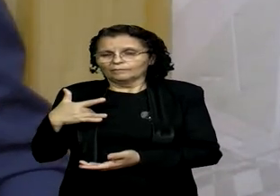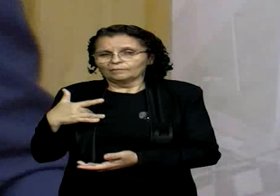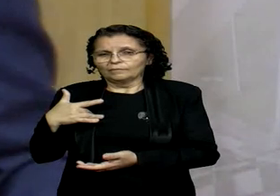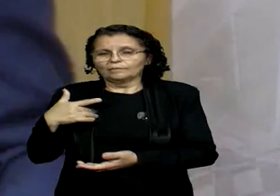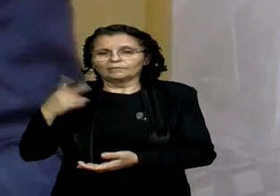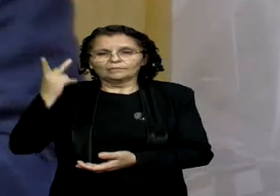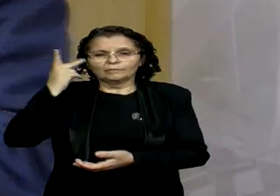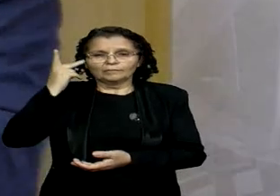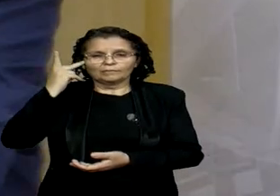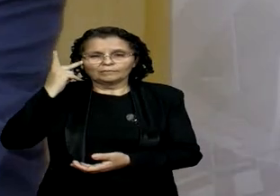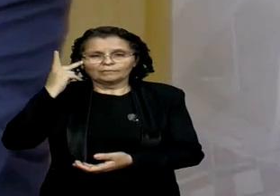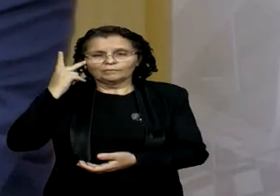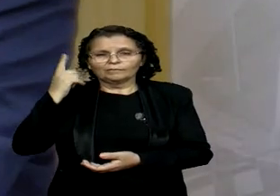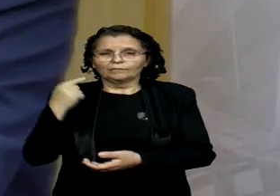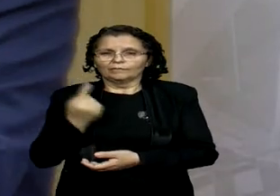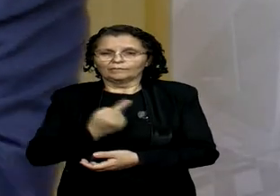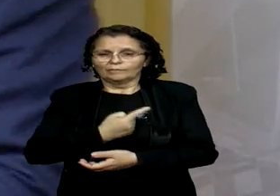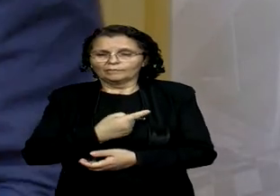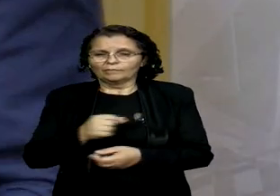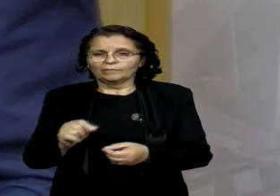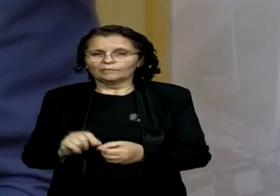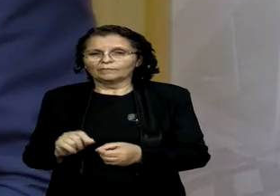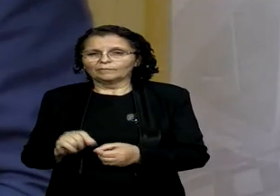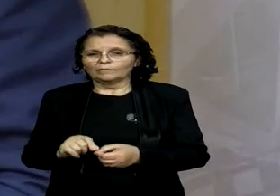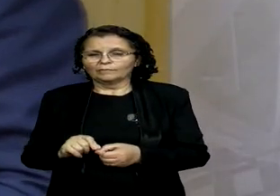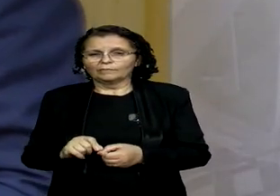São Paulo, para que nós possamos fazer